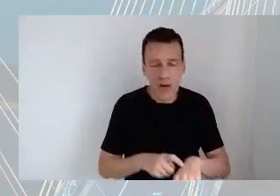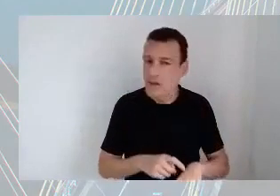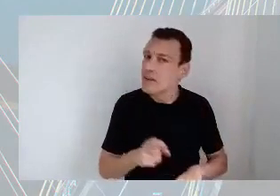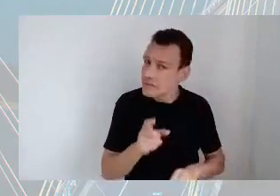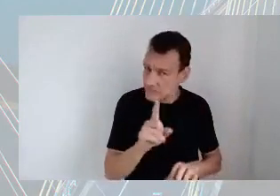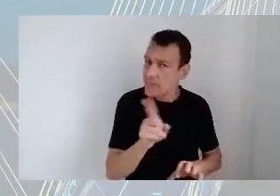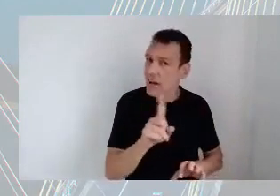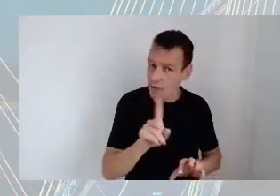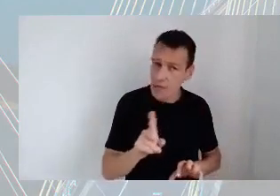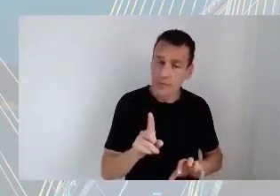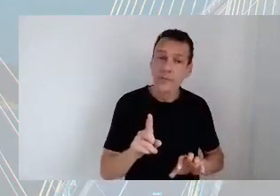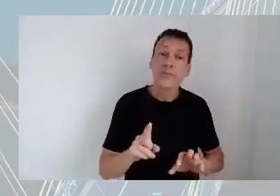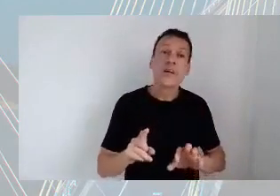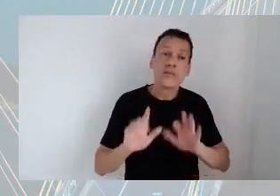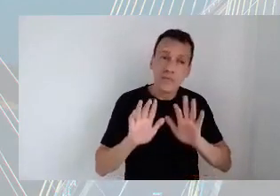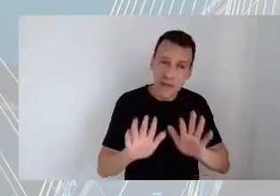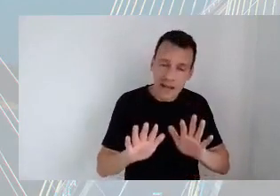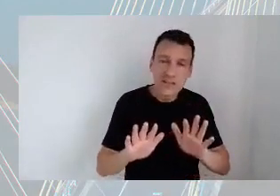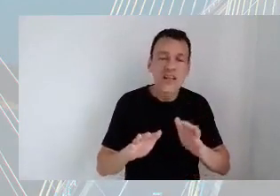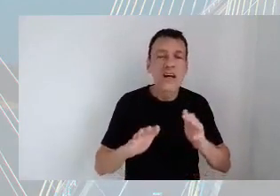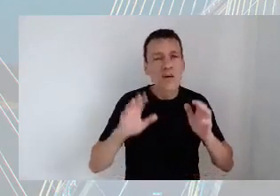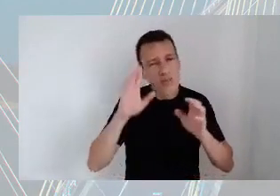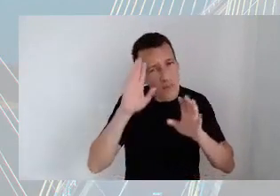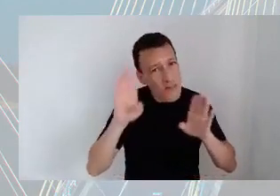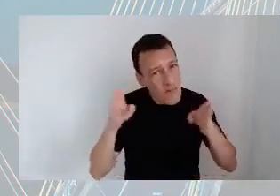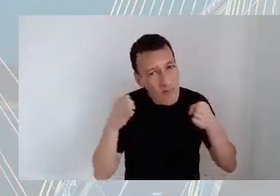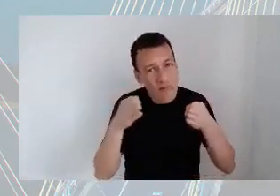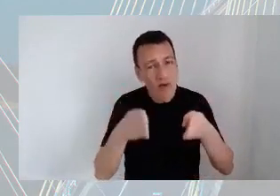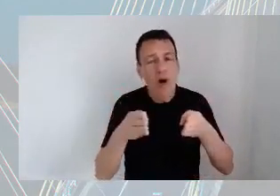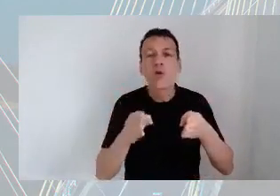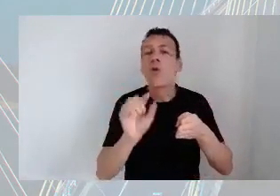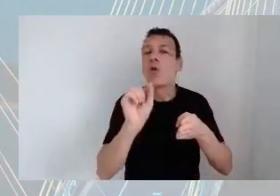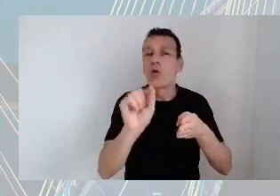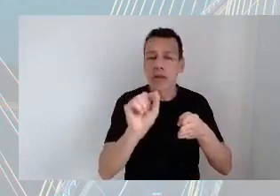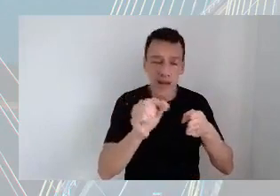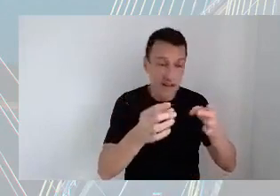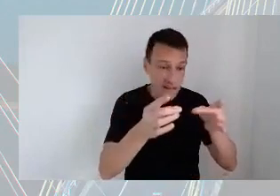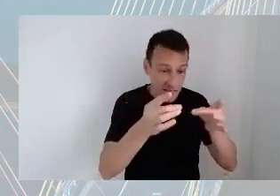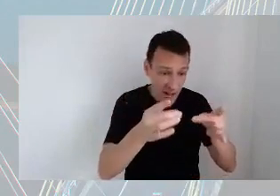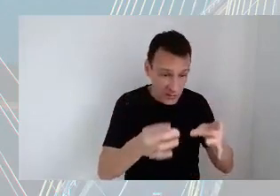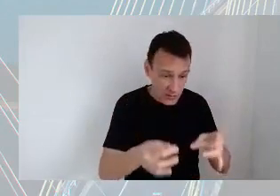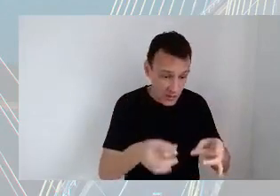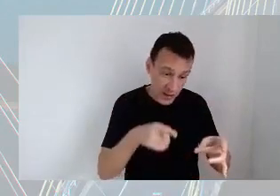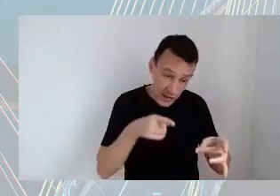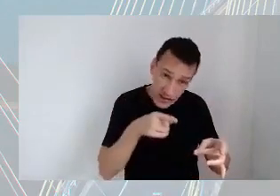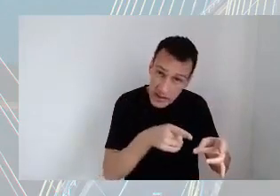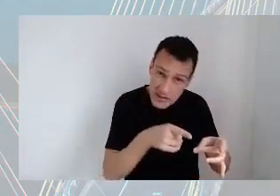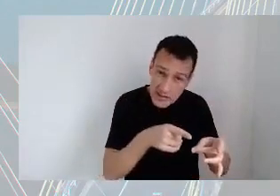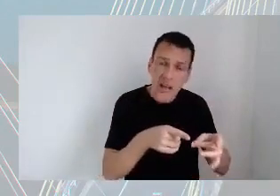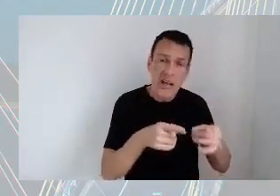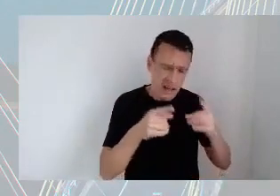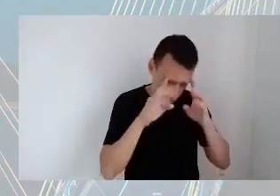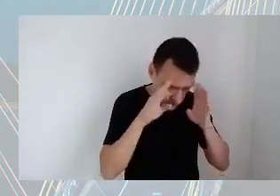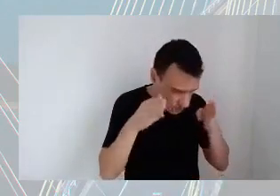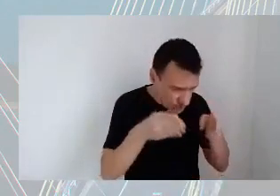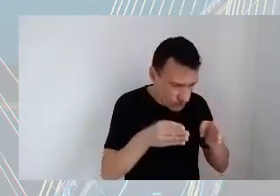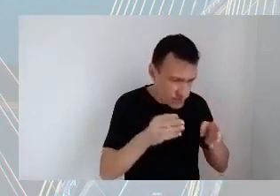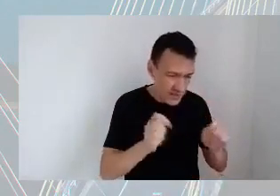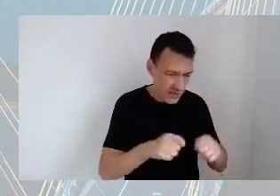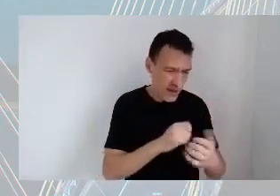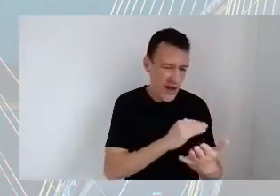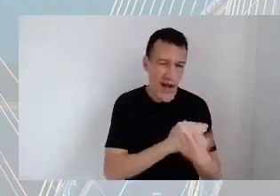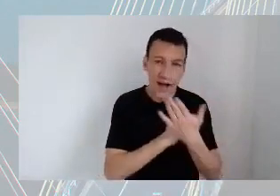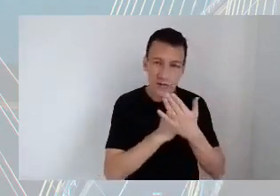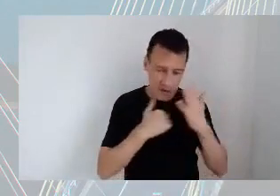fazer um trabalho com foco estratégico, em que o dado está no foco estratégico, como eu falei, eu tenho uma visão de longo prazo, mas eu